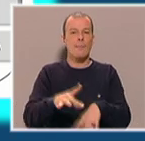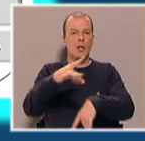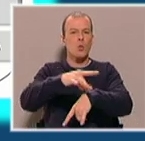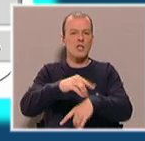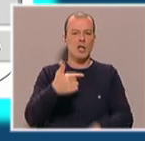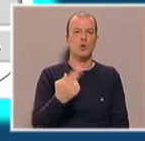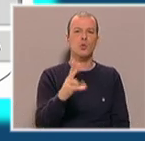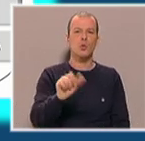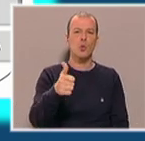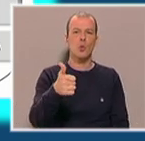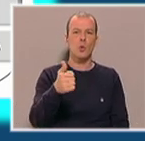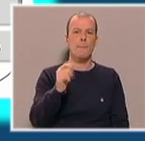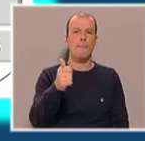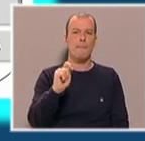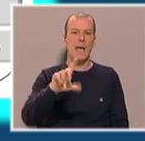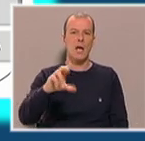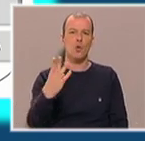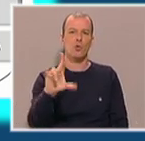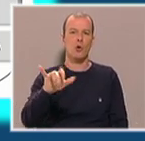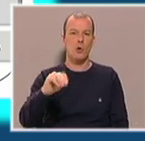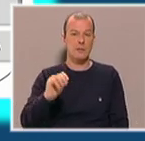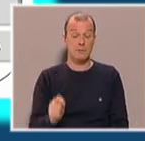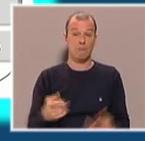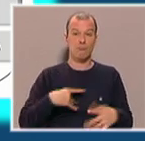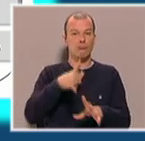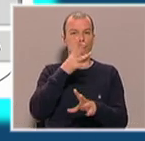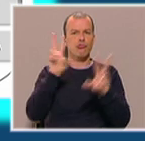aula passada, ou nas aulas passadas, em que falámos de micro-organismos,